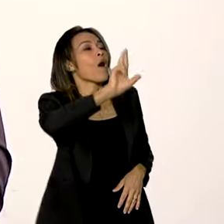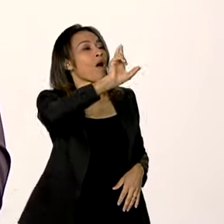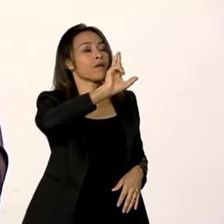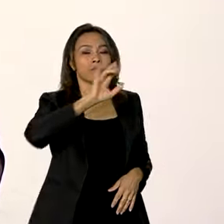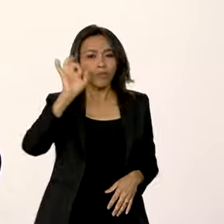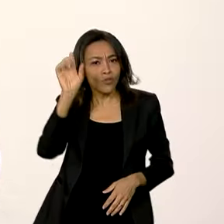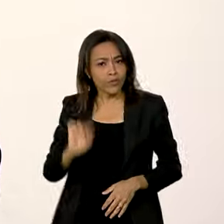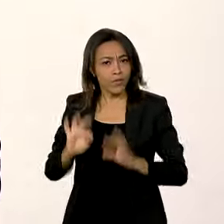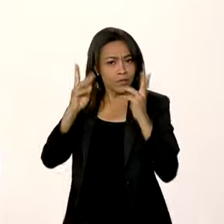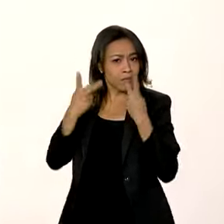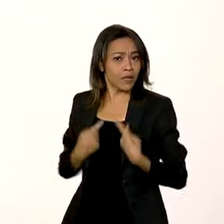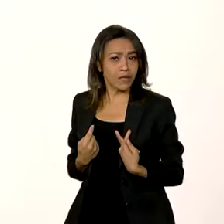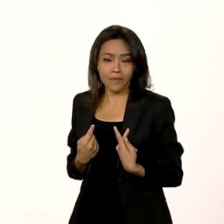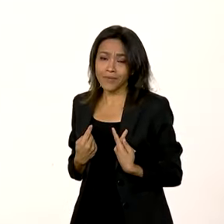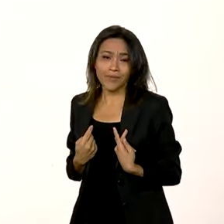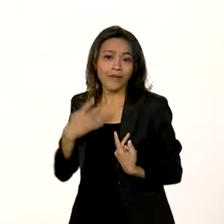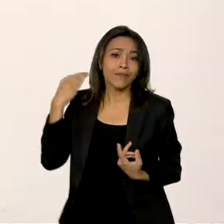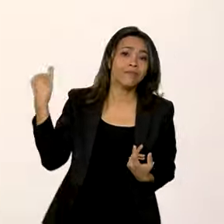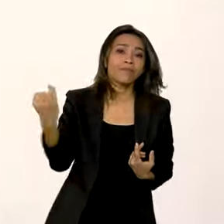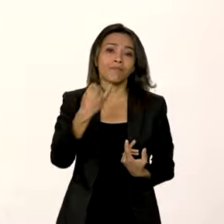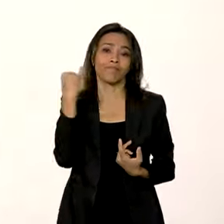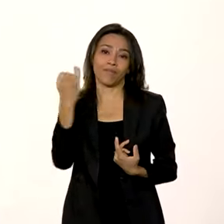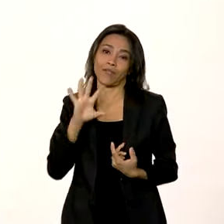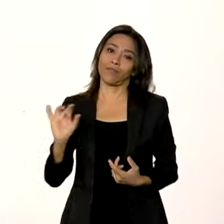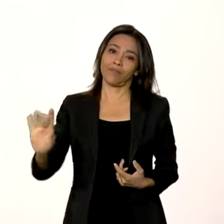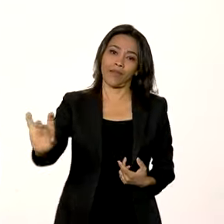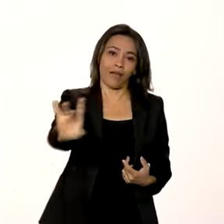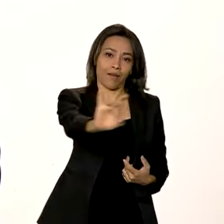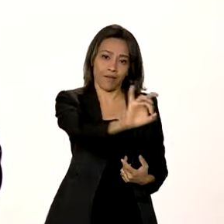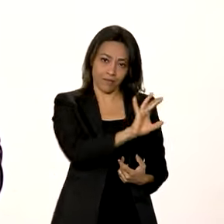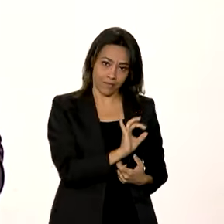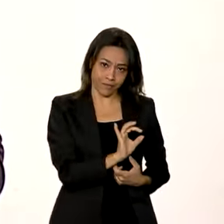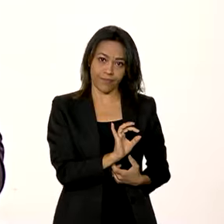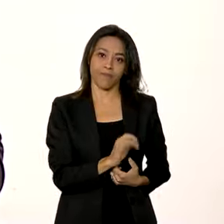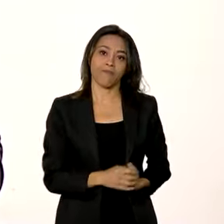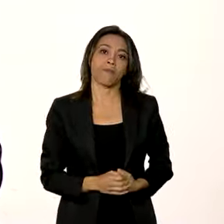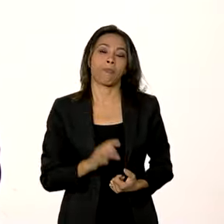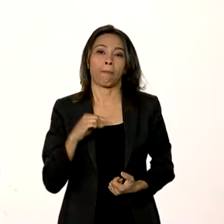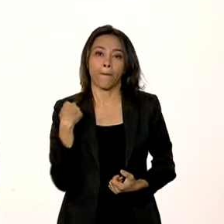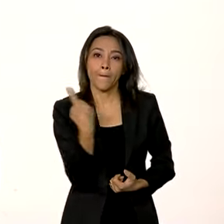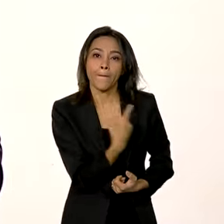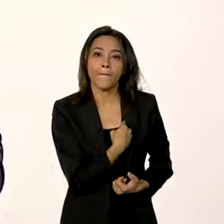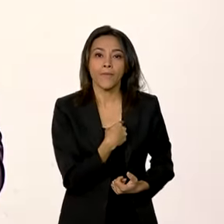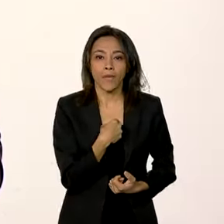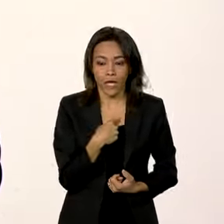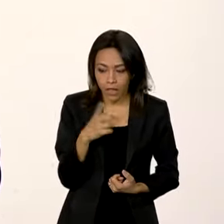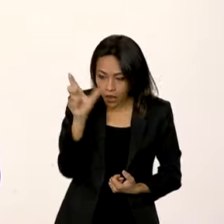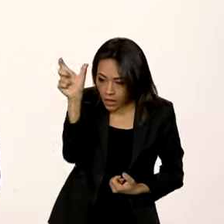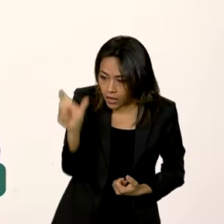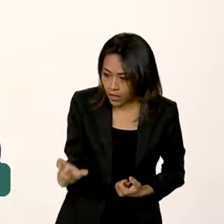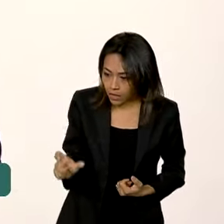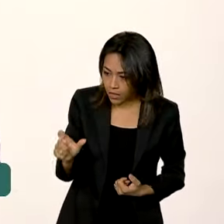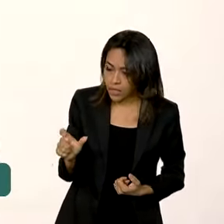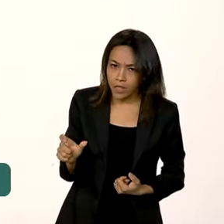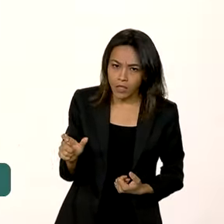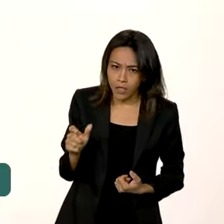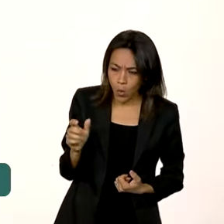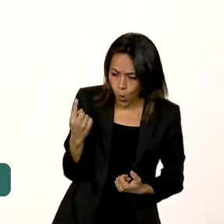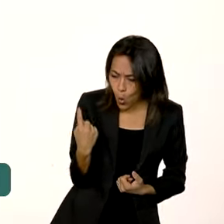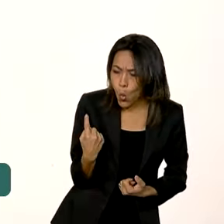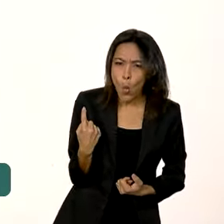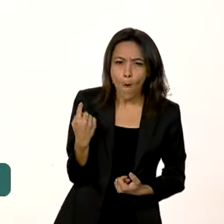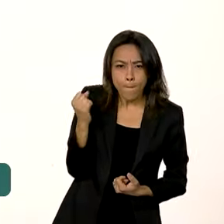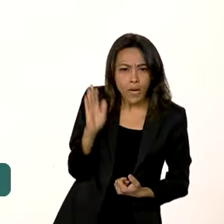realidade inescapável para cada um de nós. Então, enquanto houver algum ser humano, um